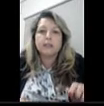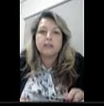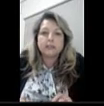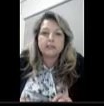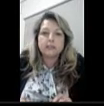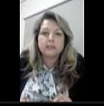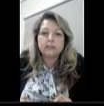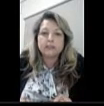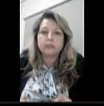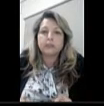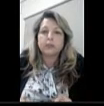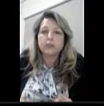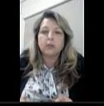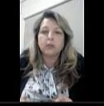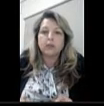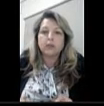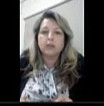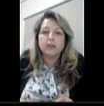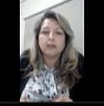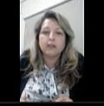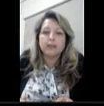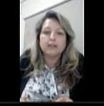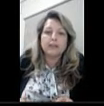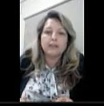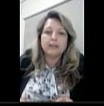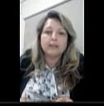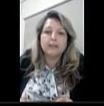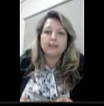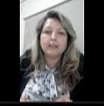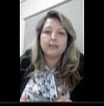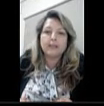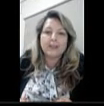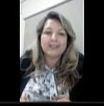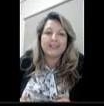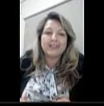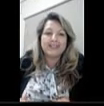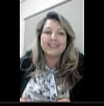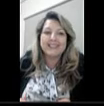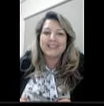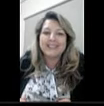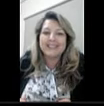Acho que não foi para mim, mas tudo bem. É importante ter um cronograma de estudo. Laura,